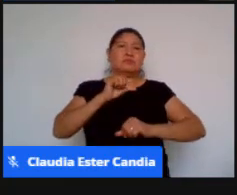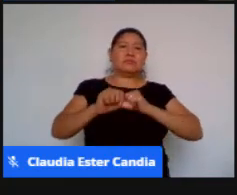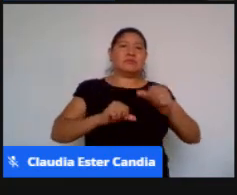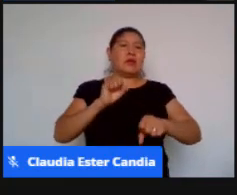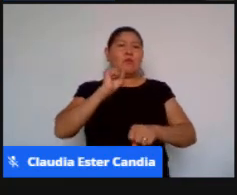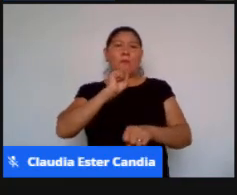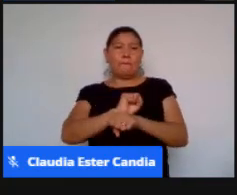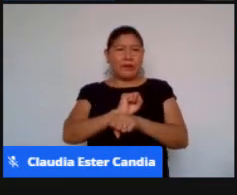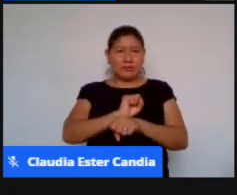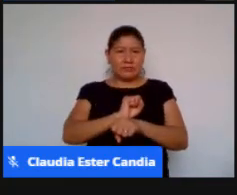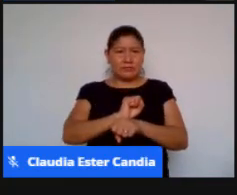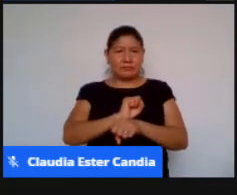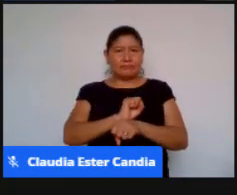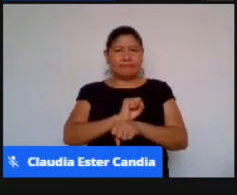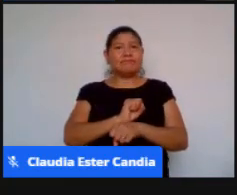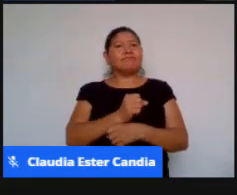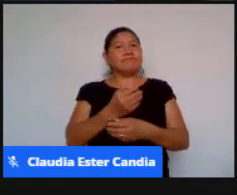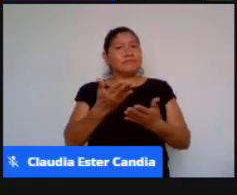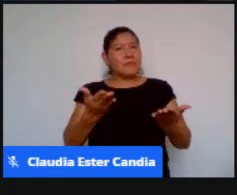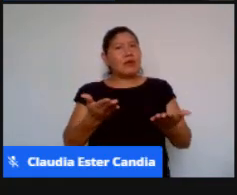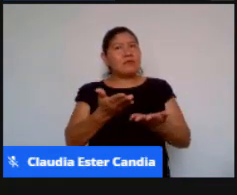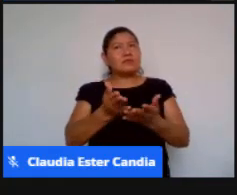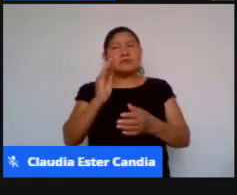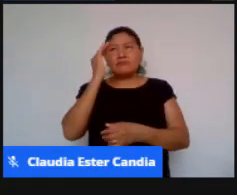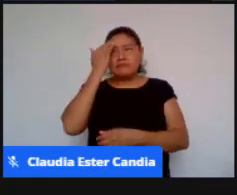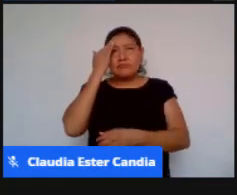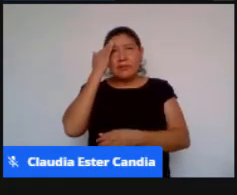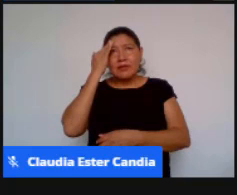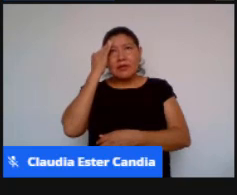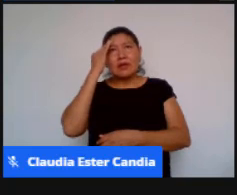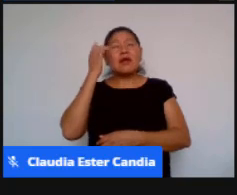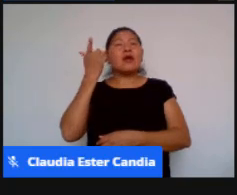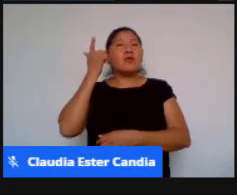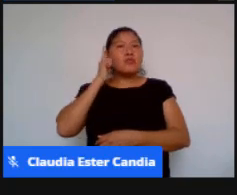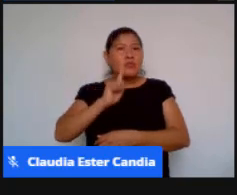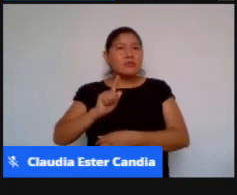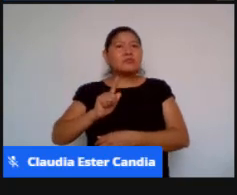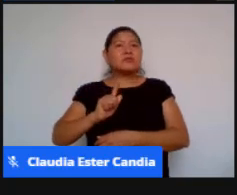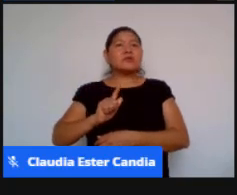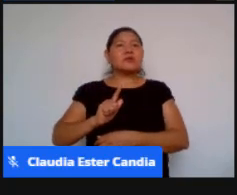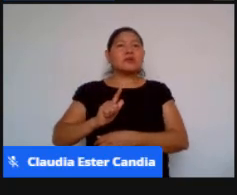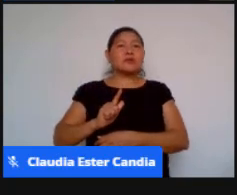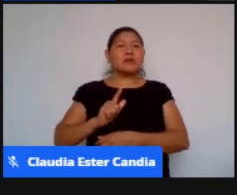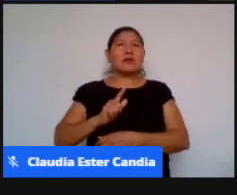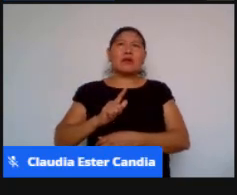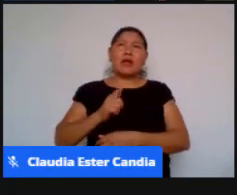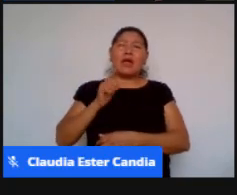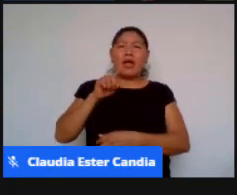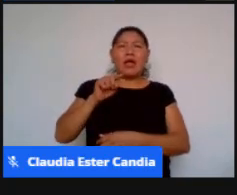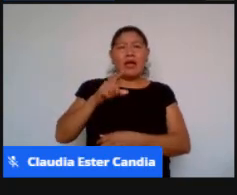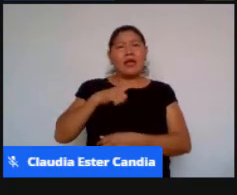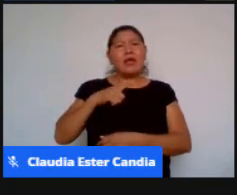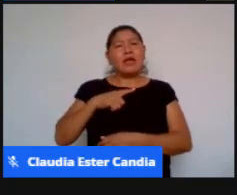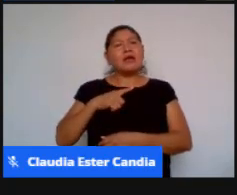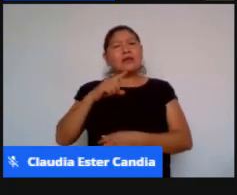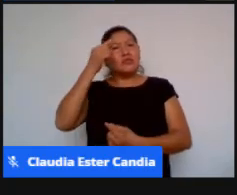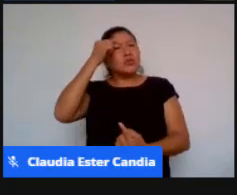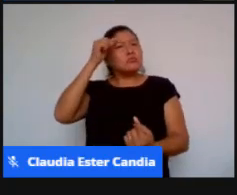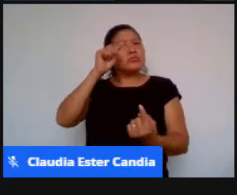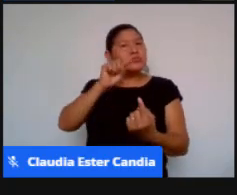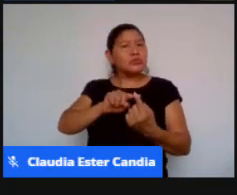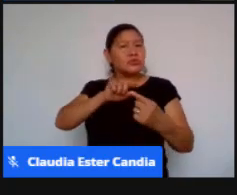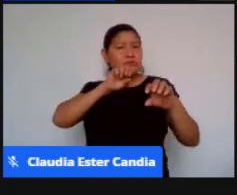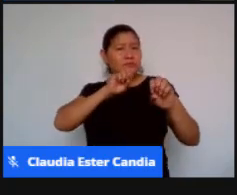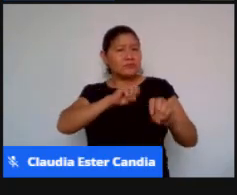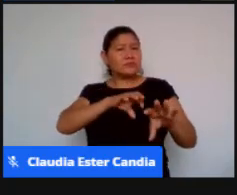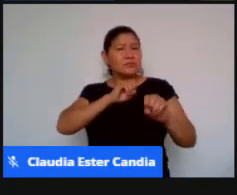acho que vocês compreenderam, entenderam, né? É, acho que é mais ou menos isso que, com relação à